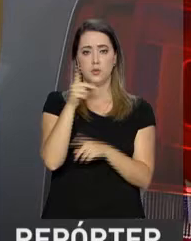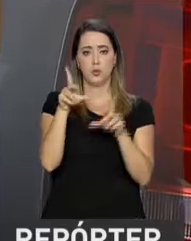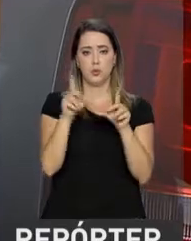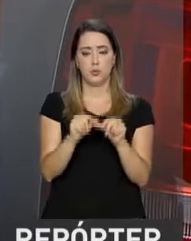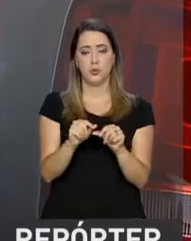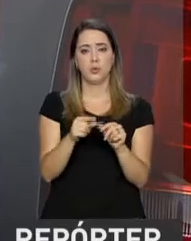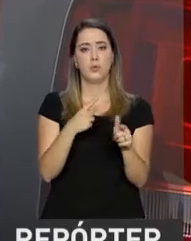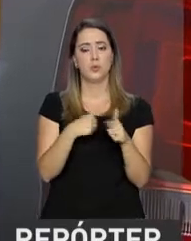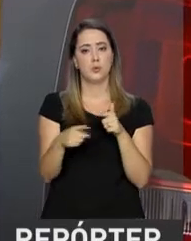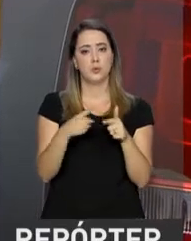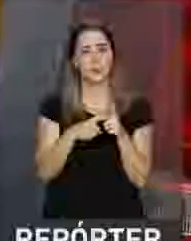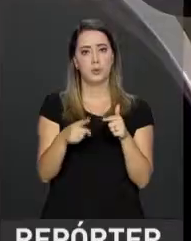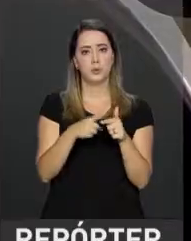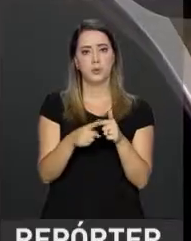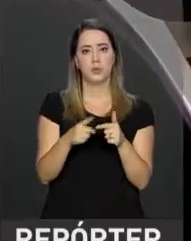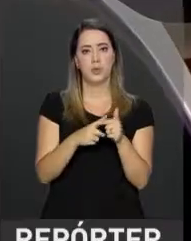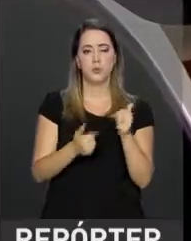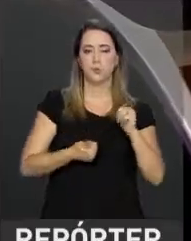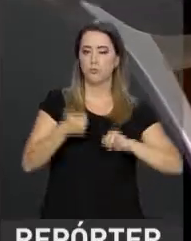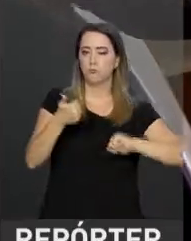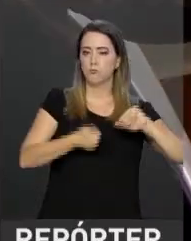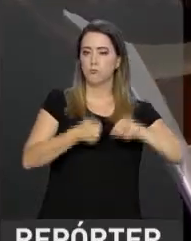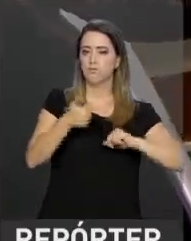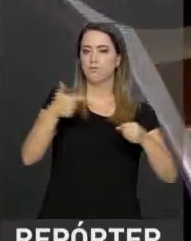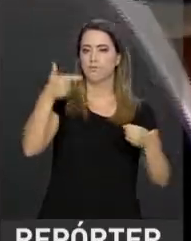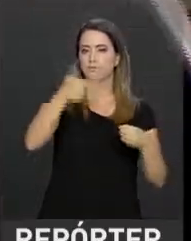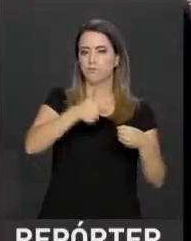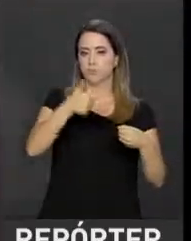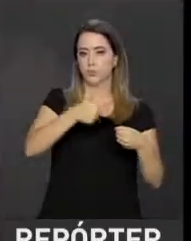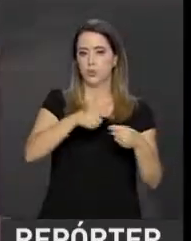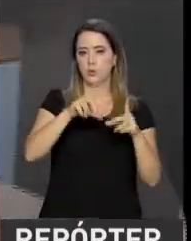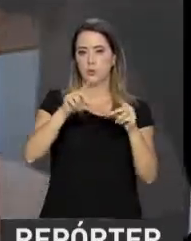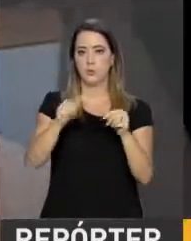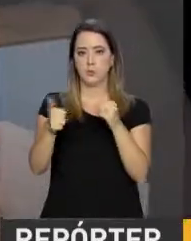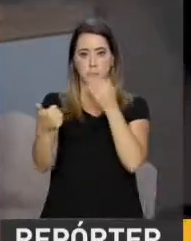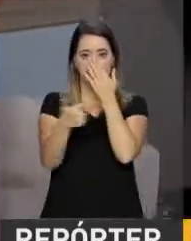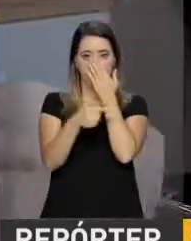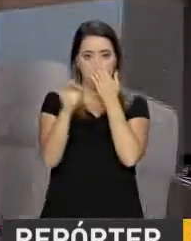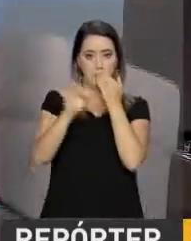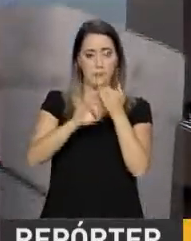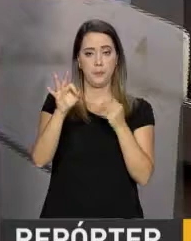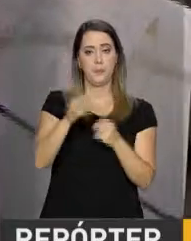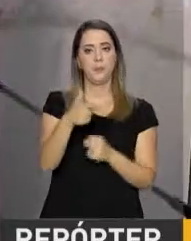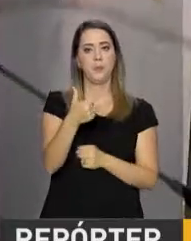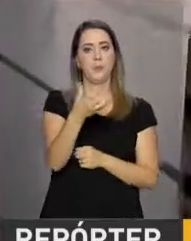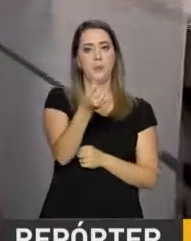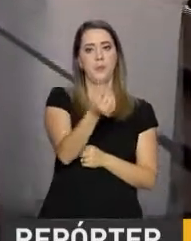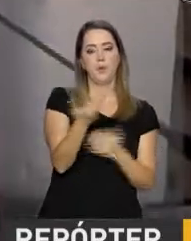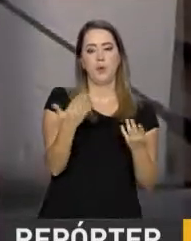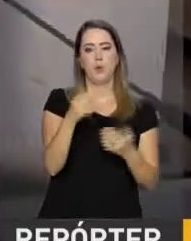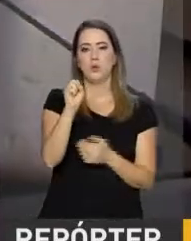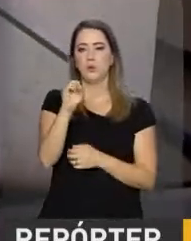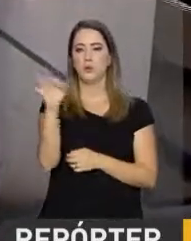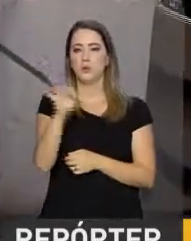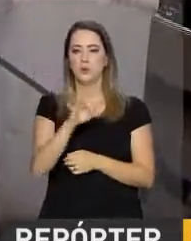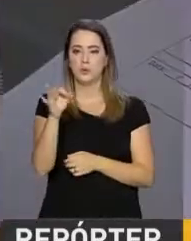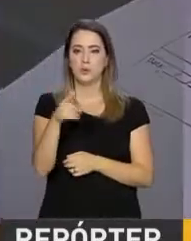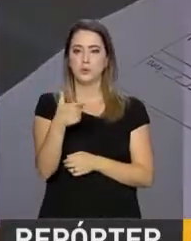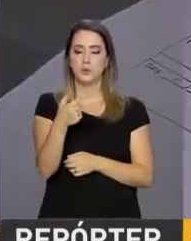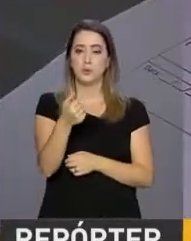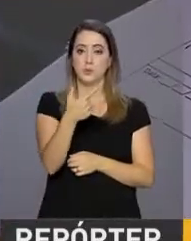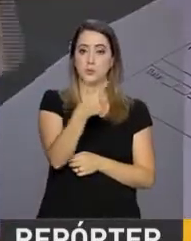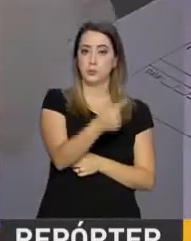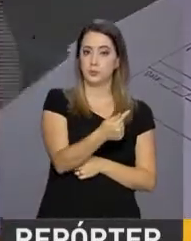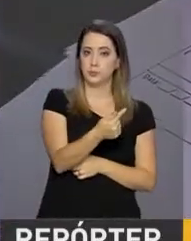redução nas infrações sobre a qualidade dos combustíveis líquidos que caiu de 12% em 2016 para 8% em